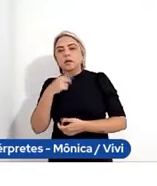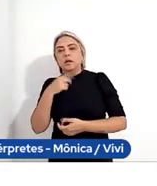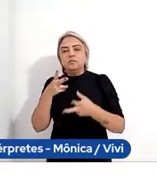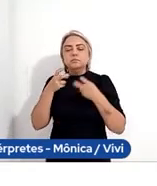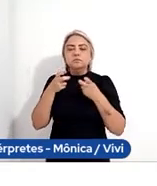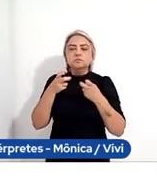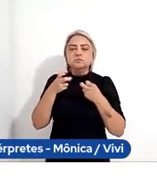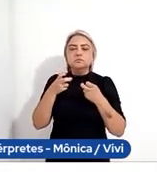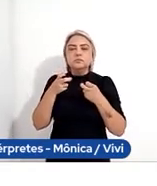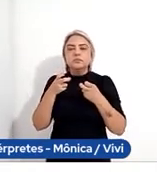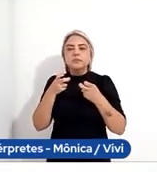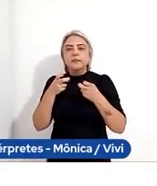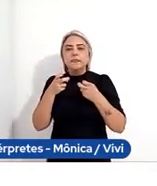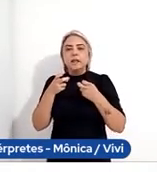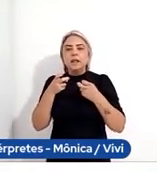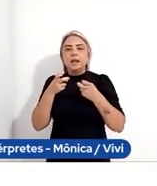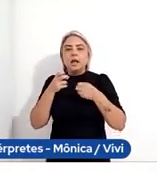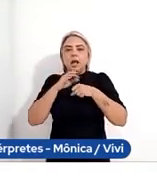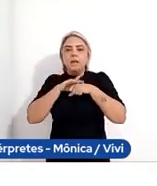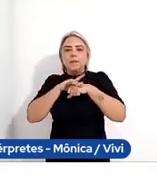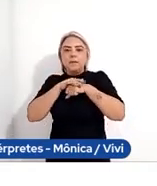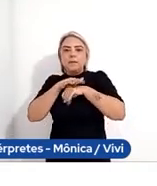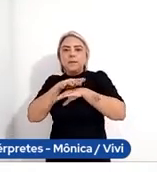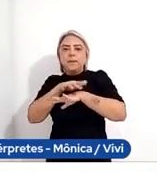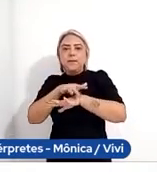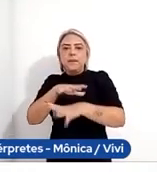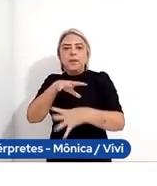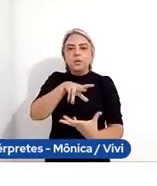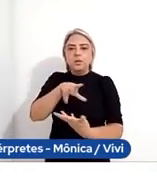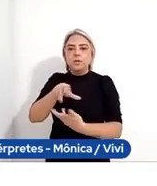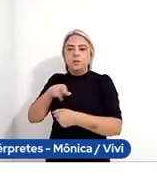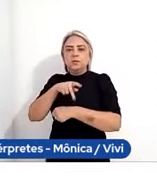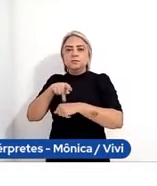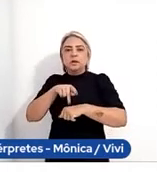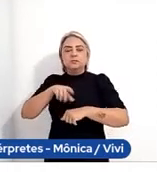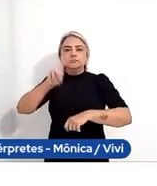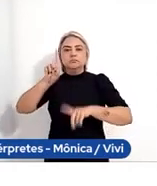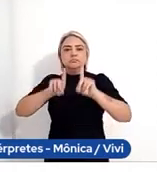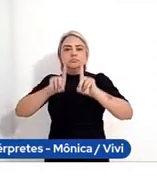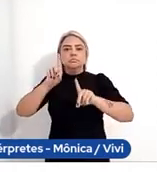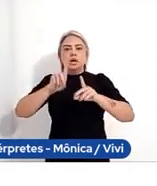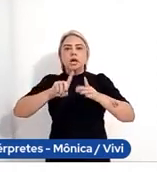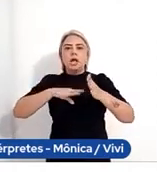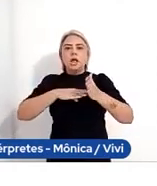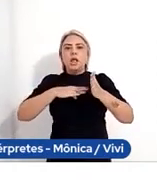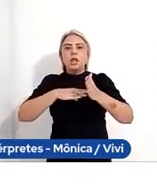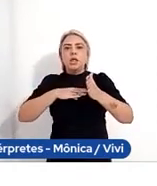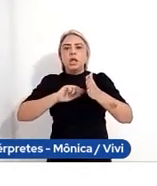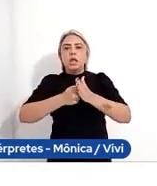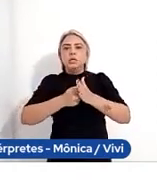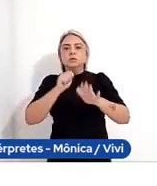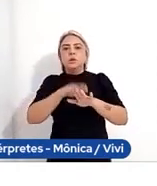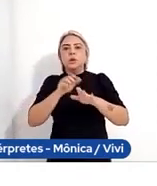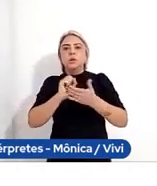observarem, à medida em que a pandemia se alastrou pelo mundo, os países foram levantando suas restrições à exportação.